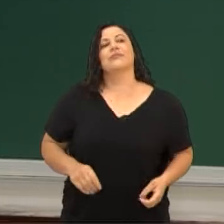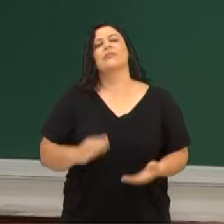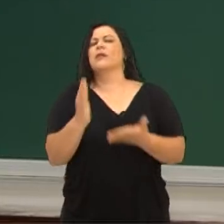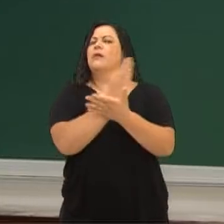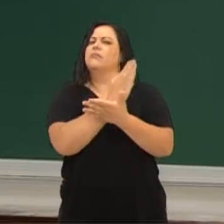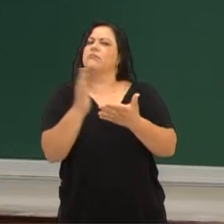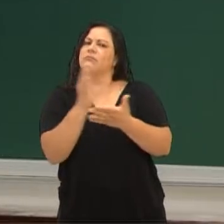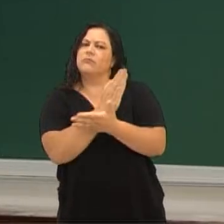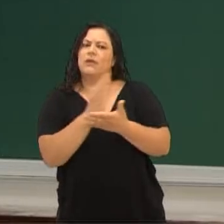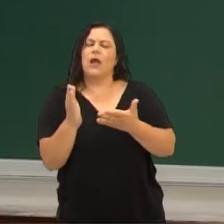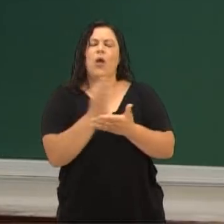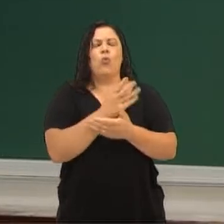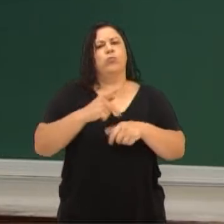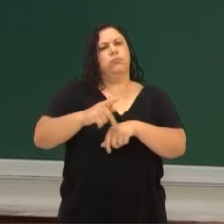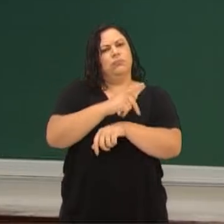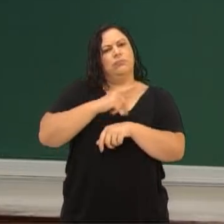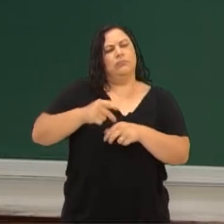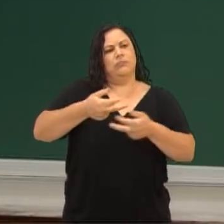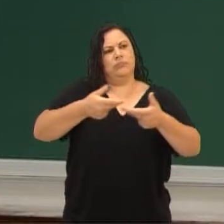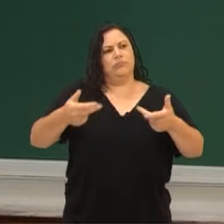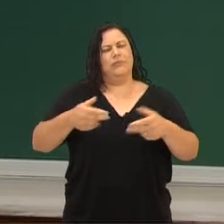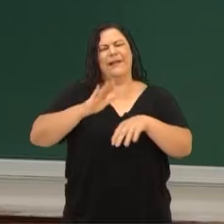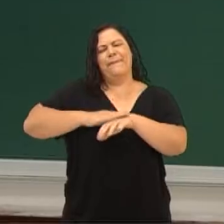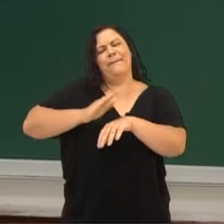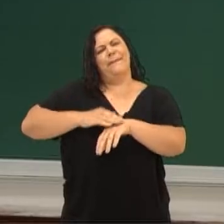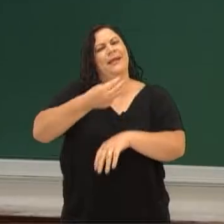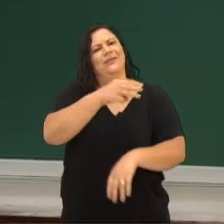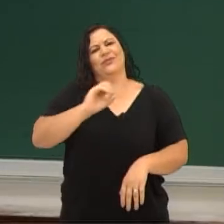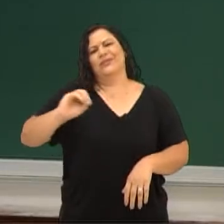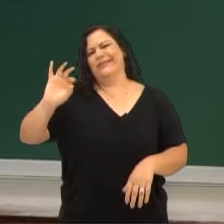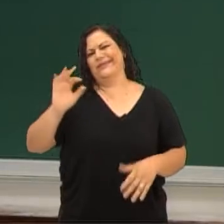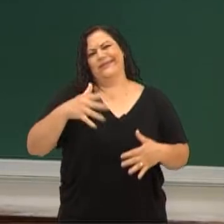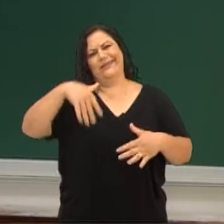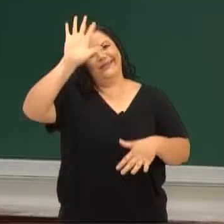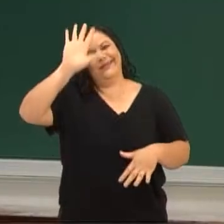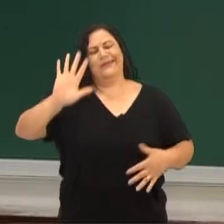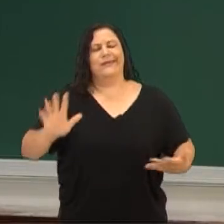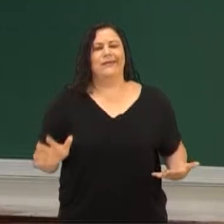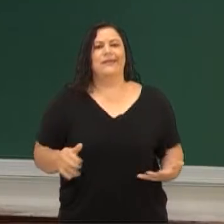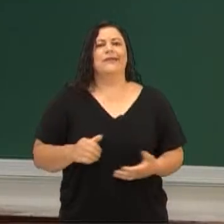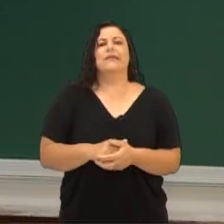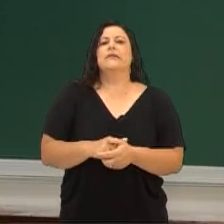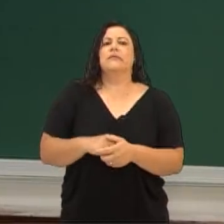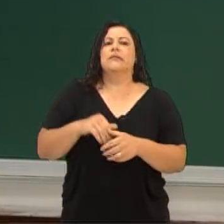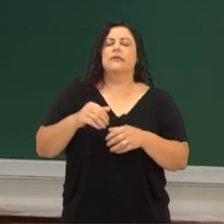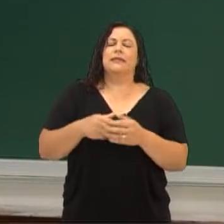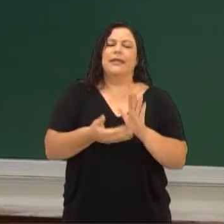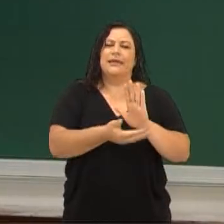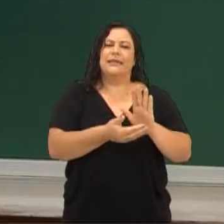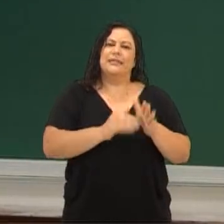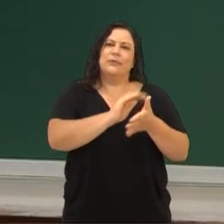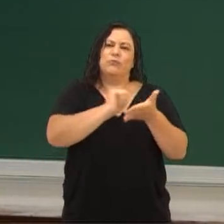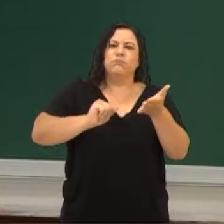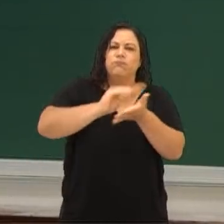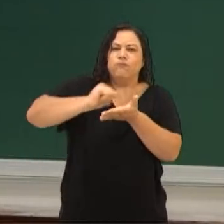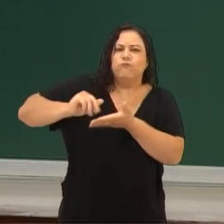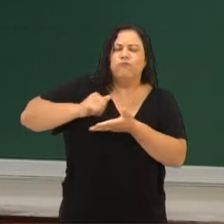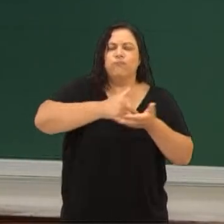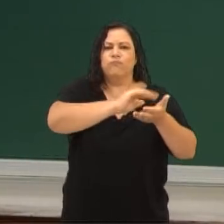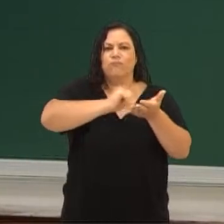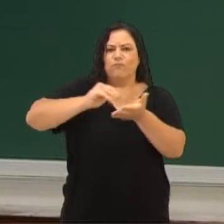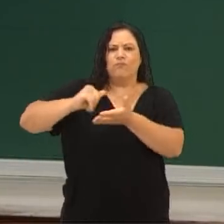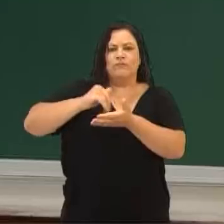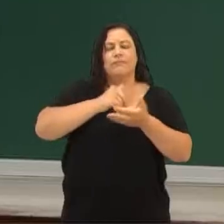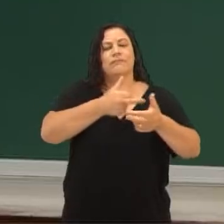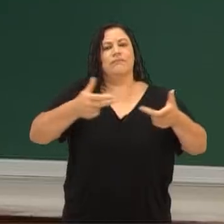Eles têm mais de 30 minérios que são explorados lá e existem ainda, mesmo com essa grande retirada que